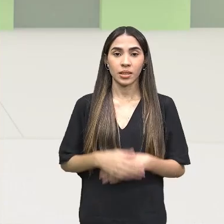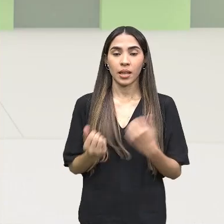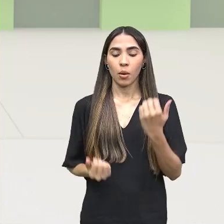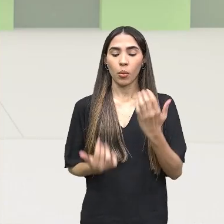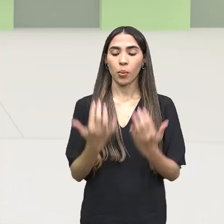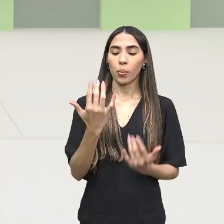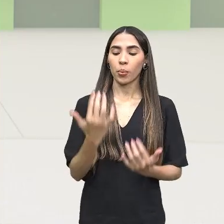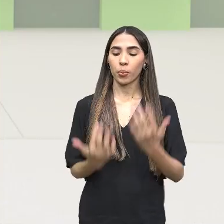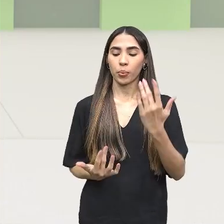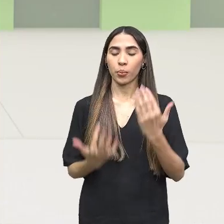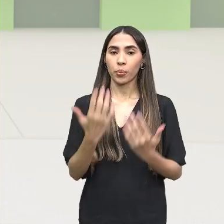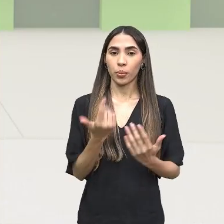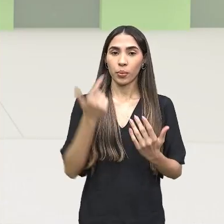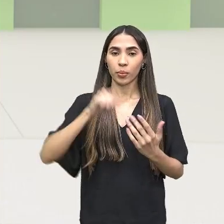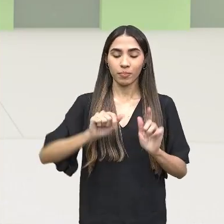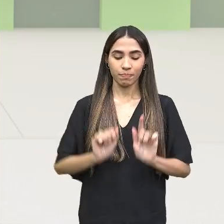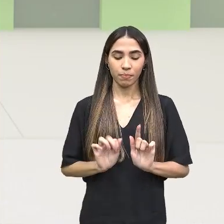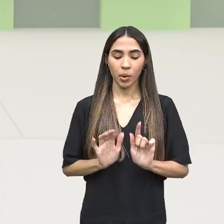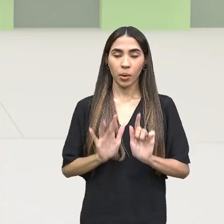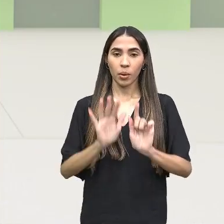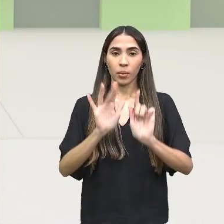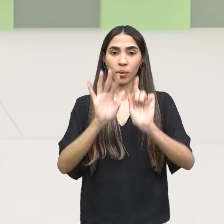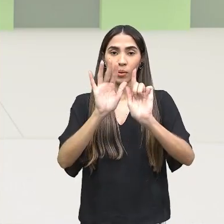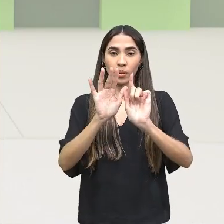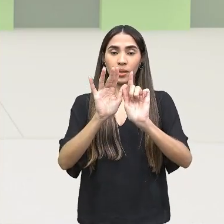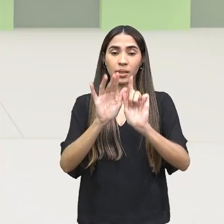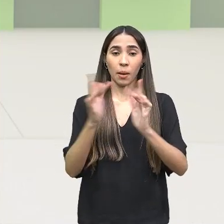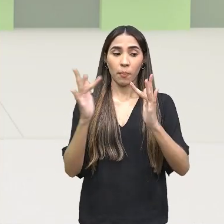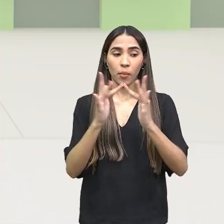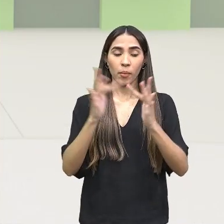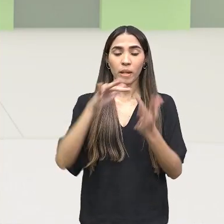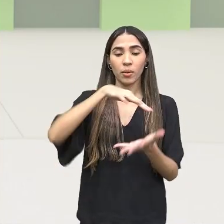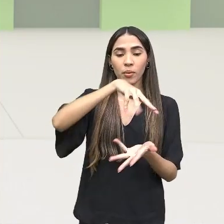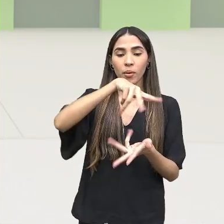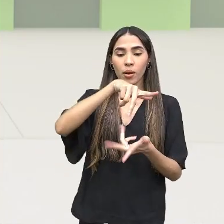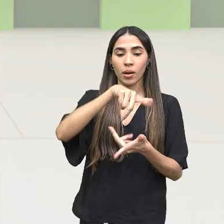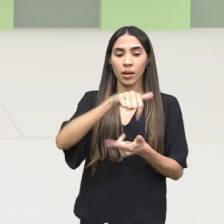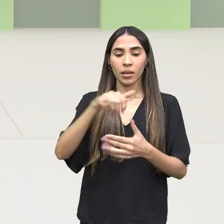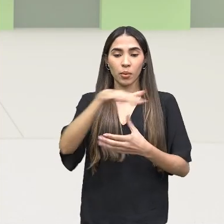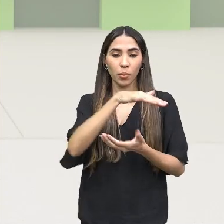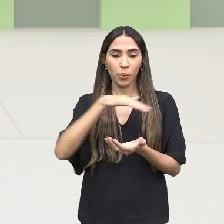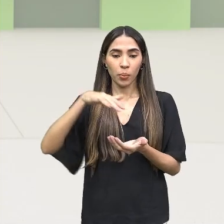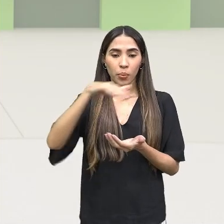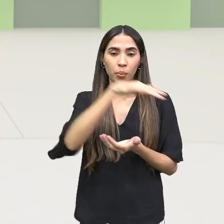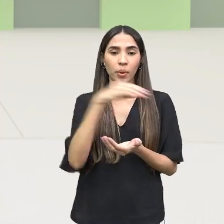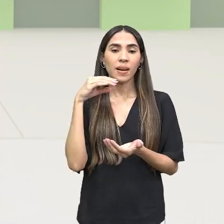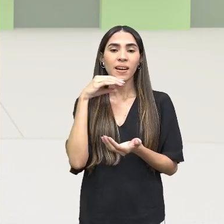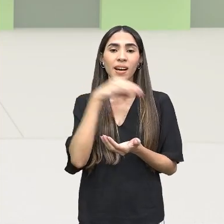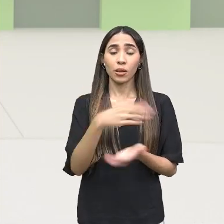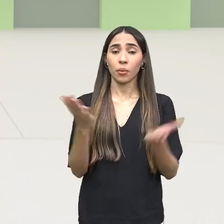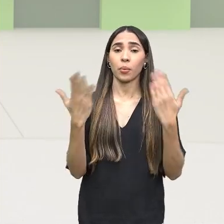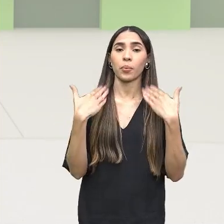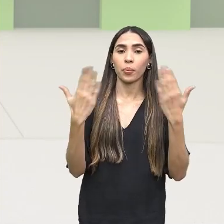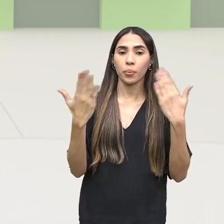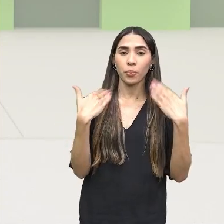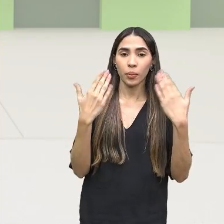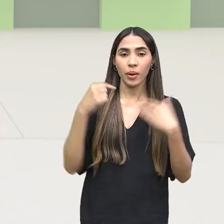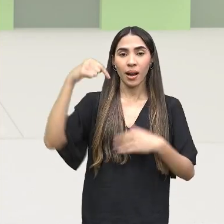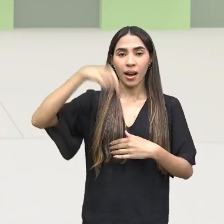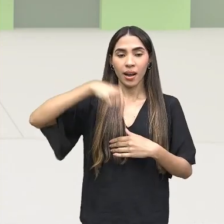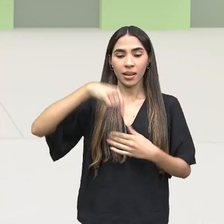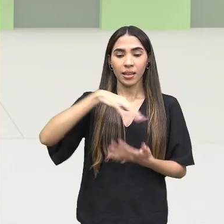queimados, produzem gases que ao chegarem na atmosfera, podem fazer com que o calor fique mais retido aqui na